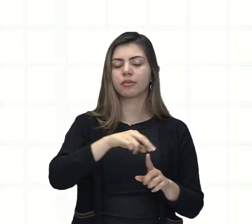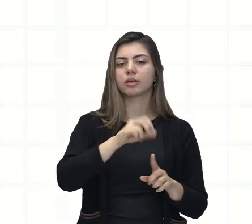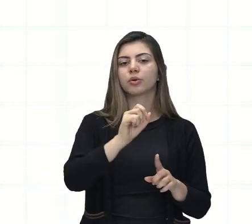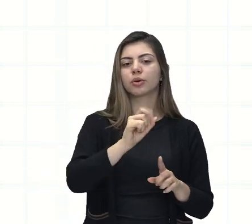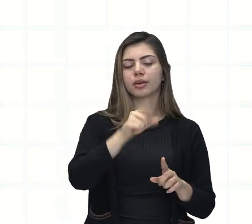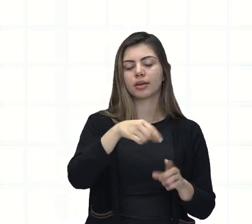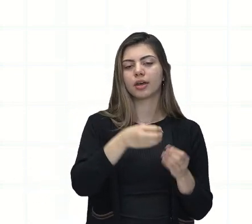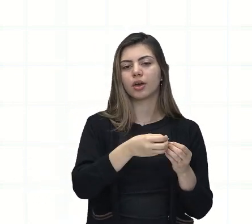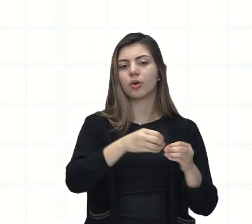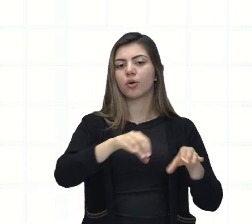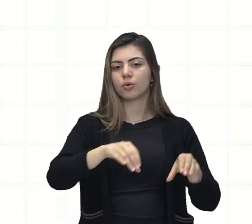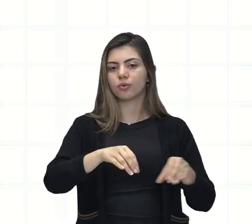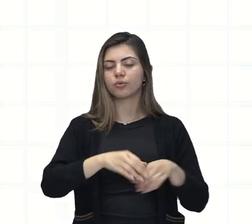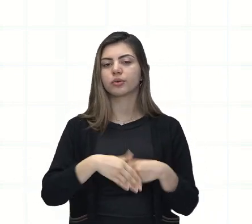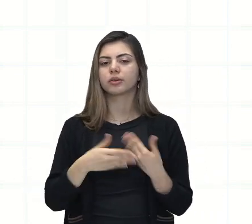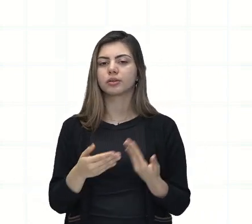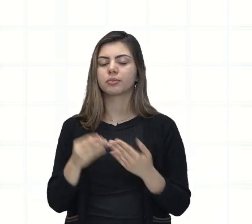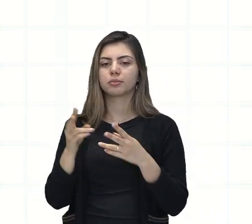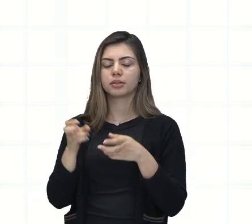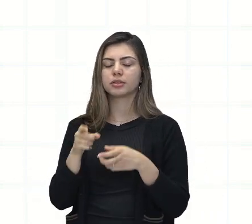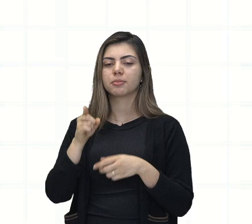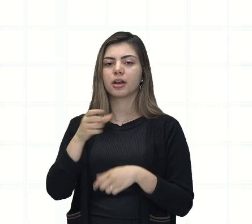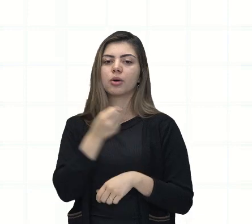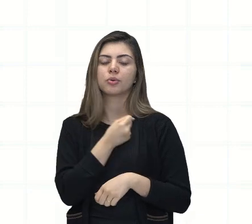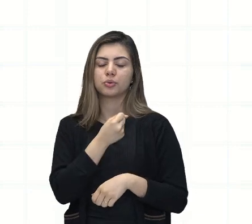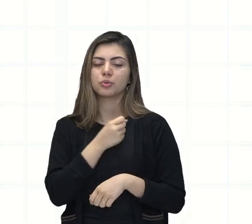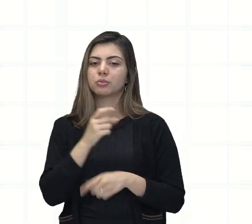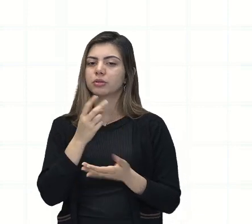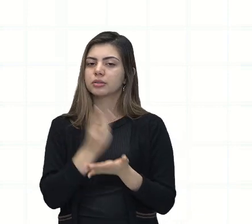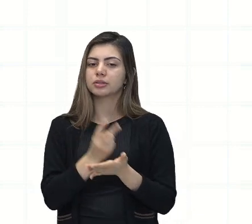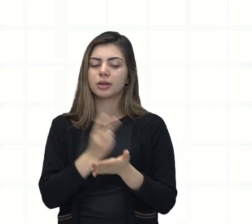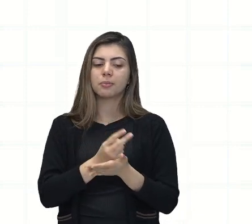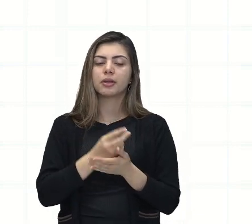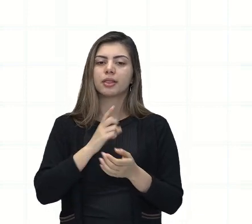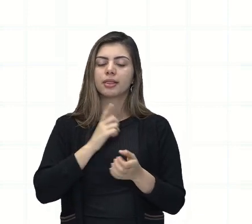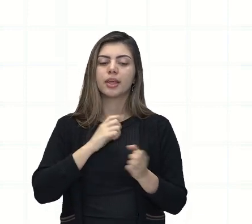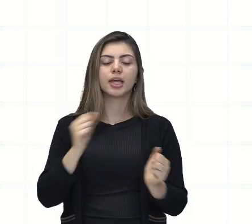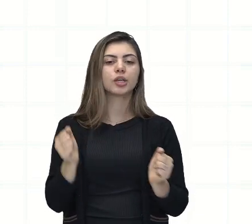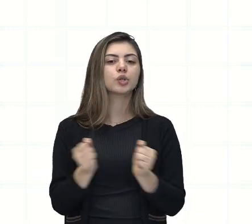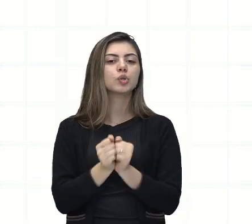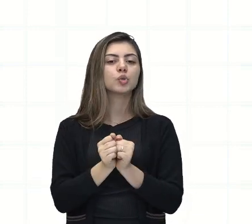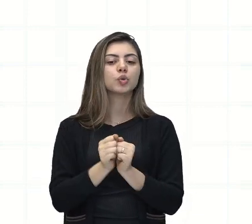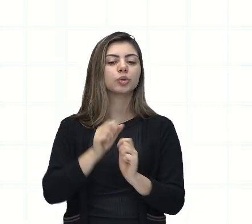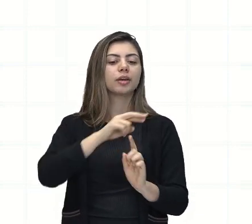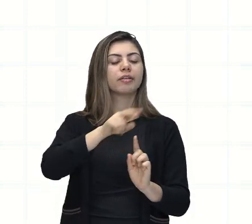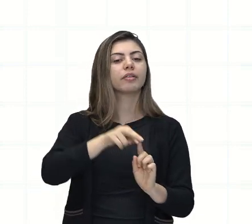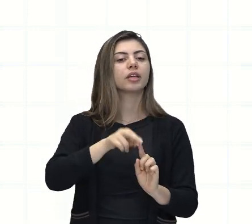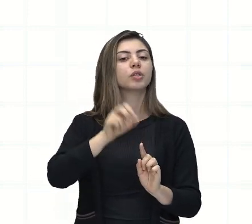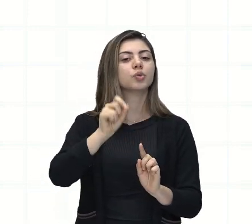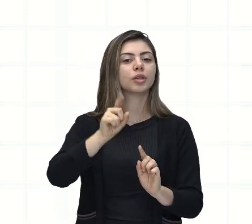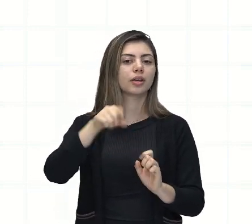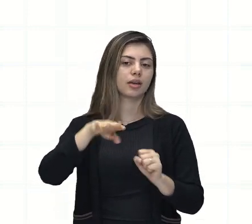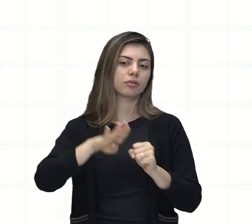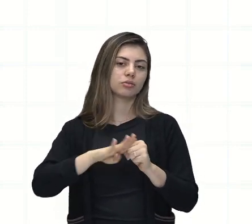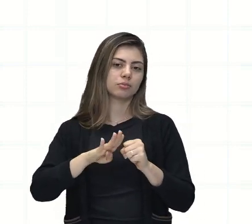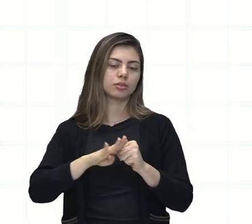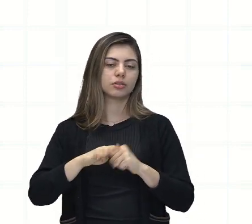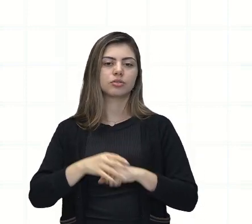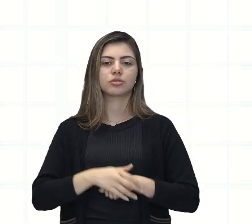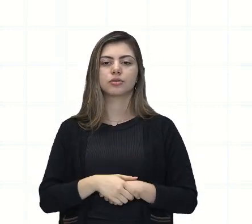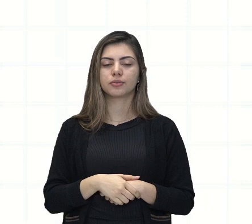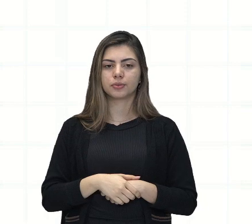numeral, ele vai acompanhar, ele vai estar aí se direcionando para um